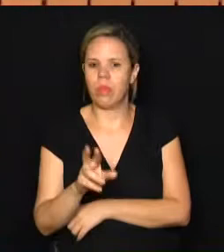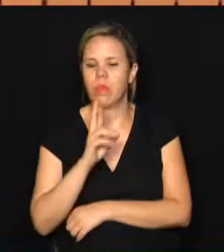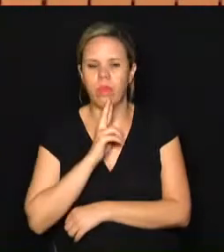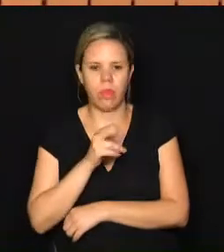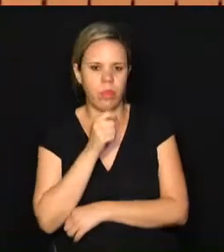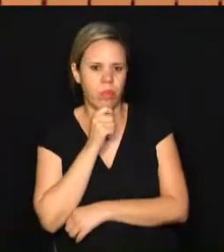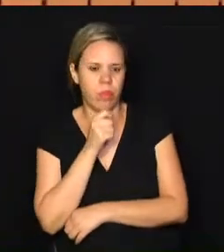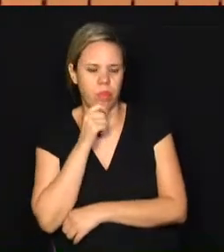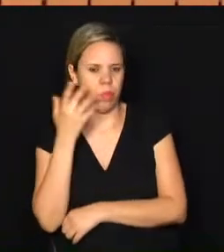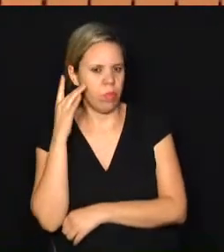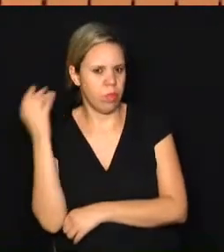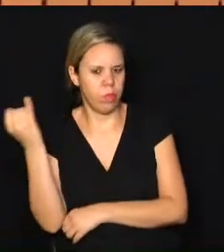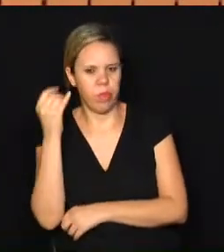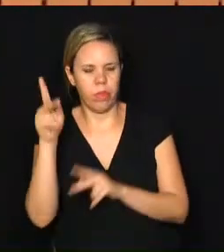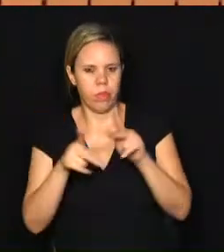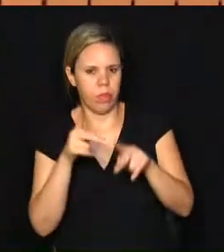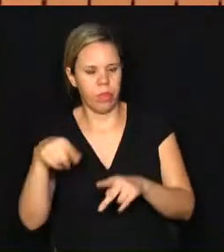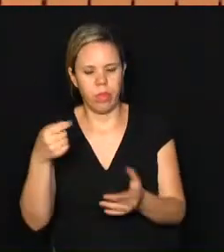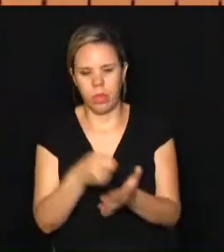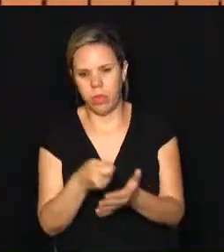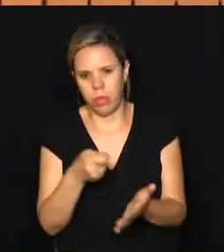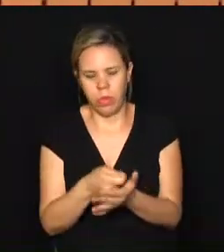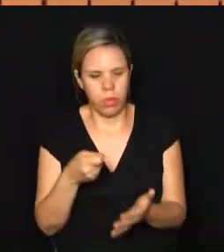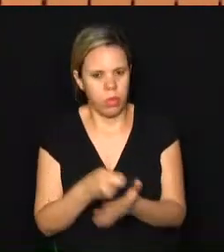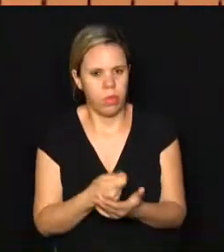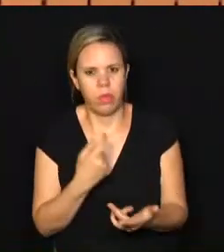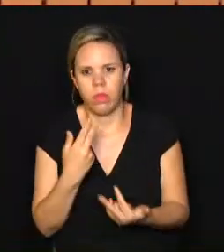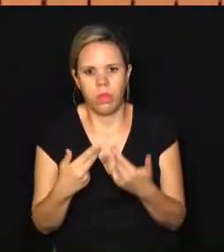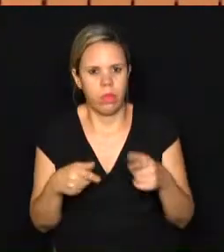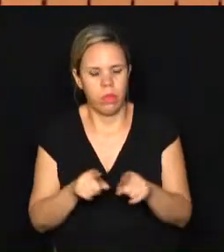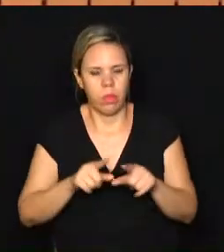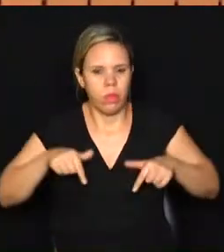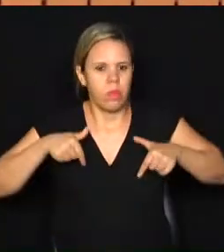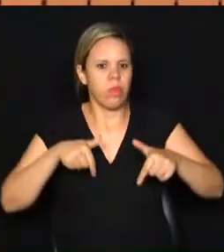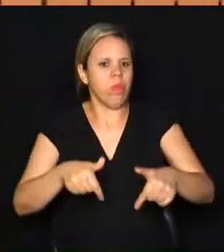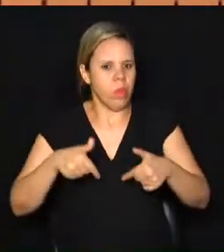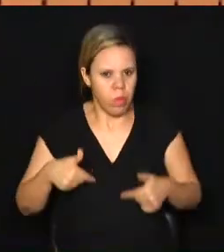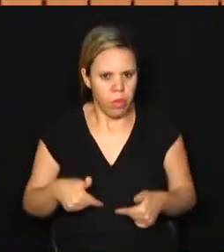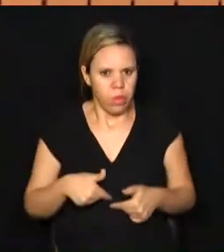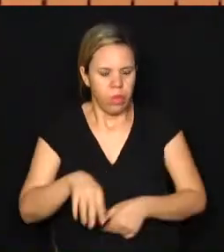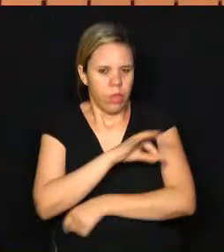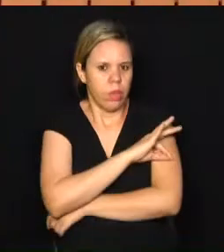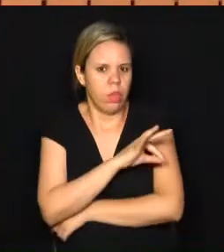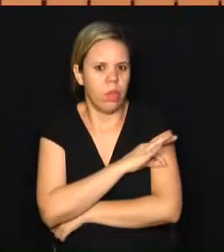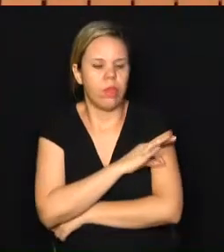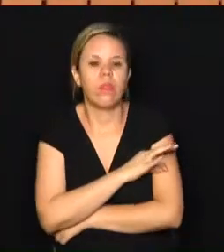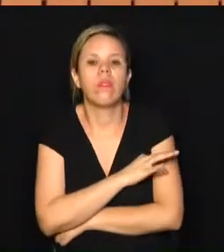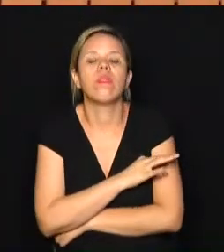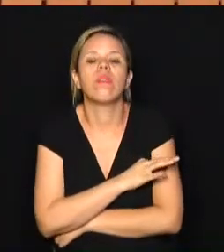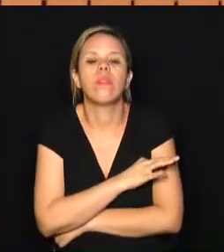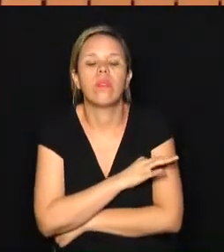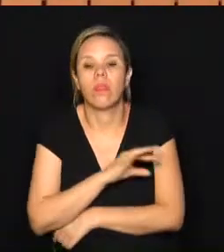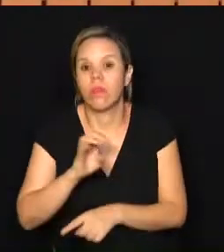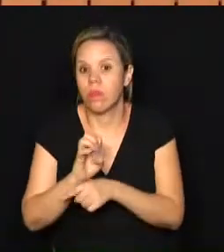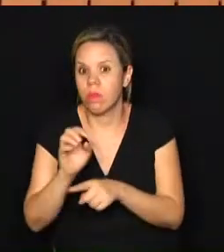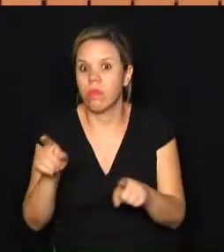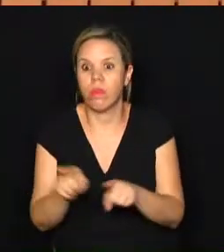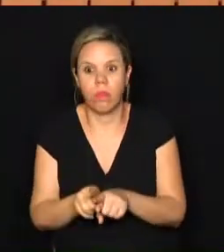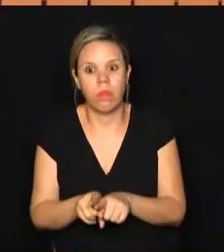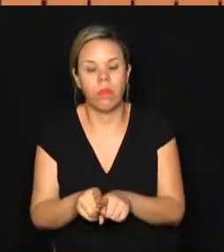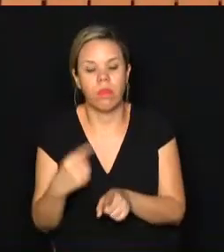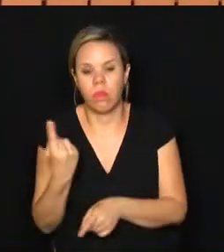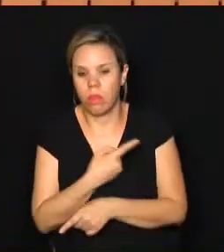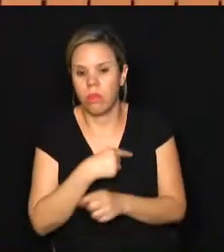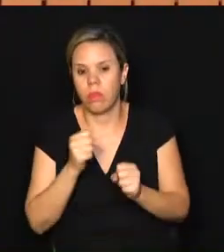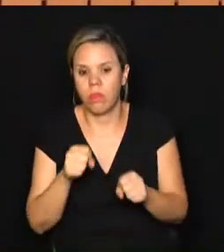super importante a sociedade cobrar uma atuação da prefeitura, do estado também, para que a gente